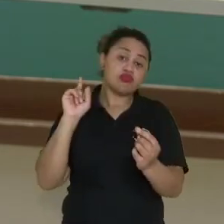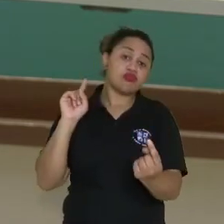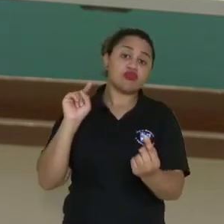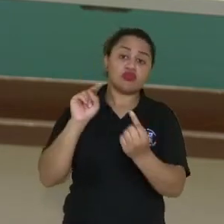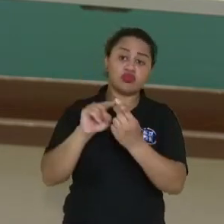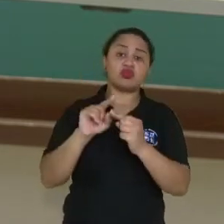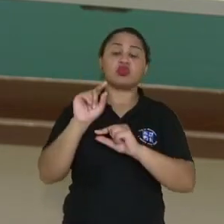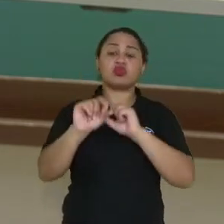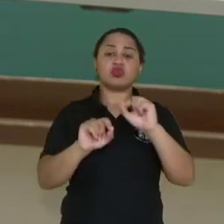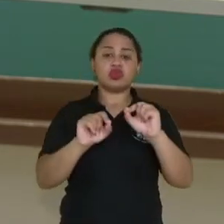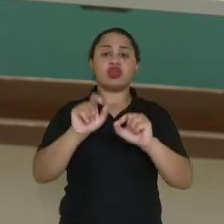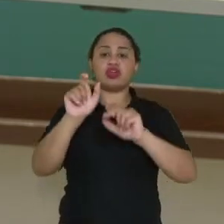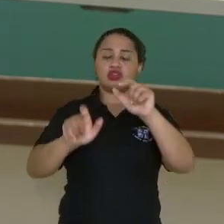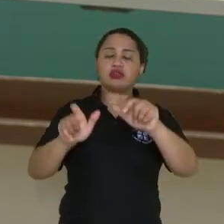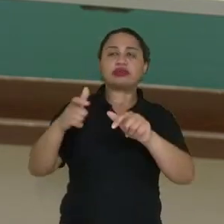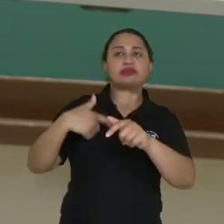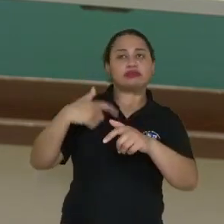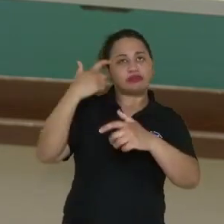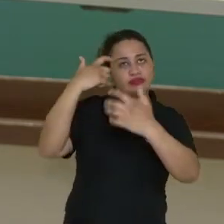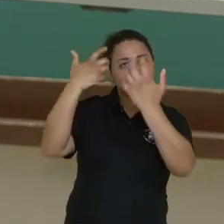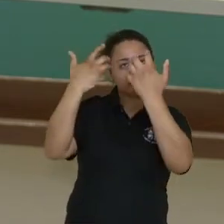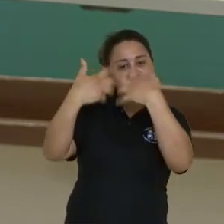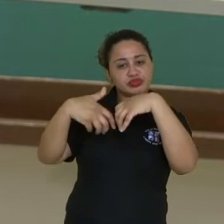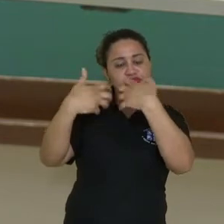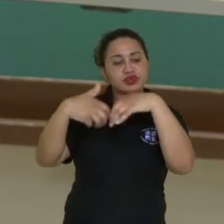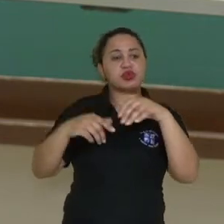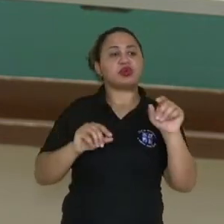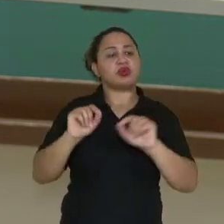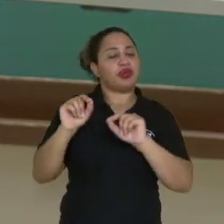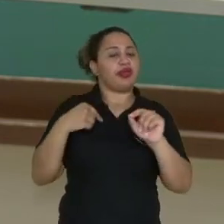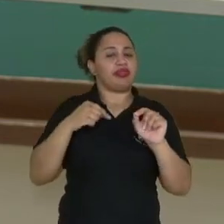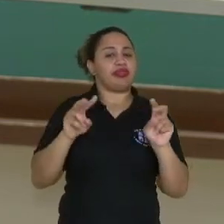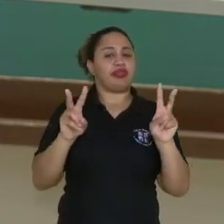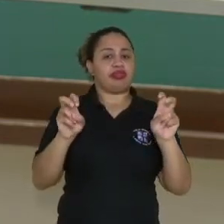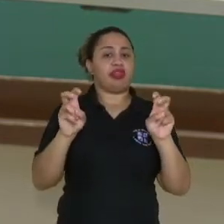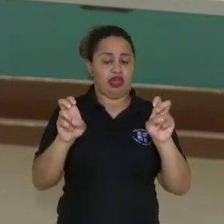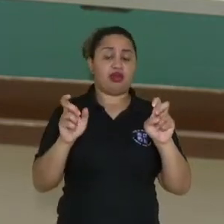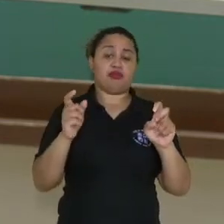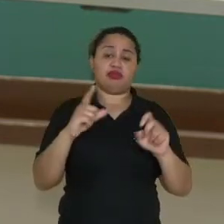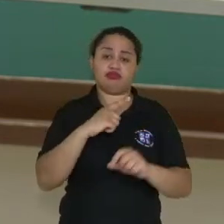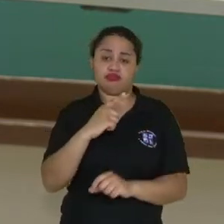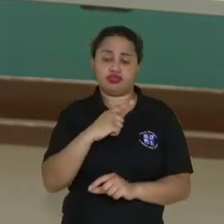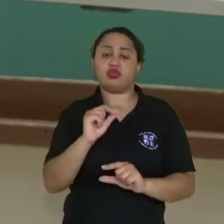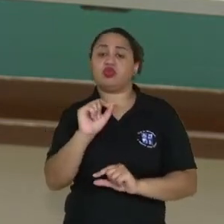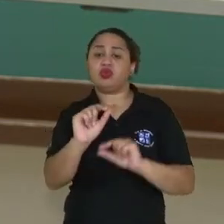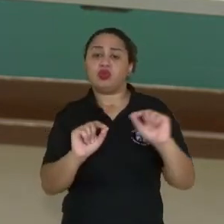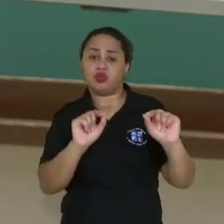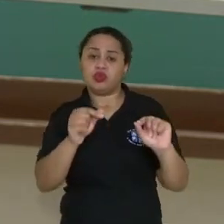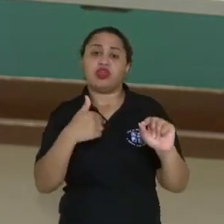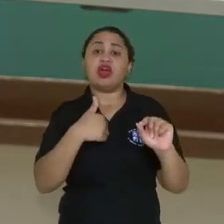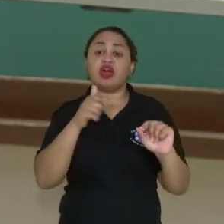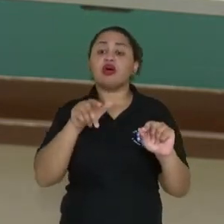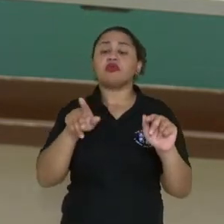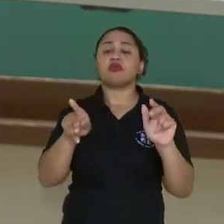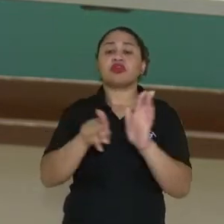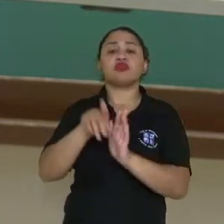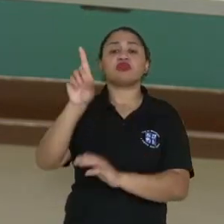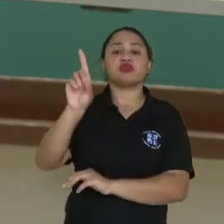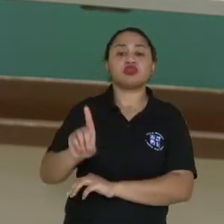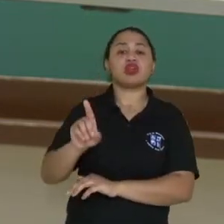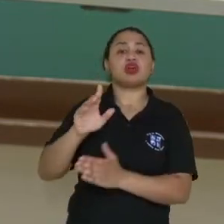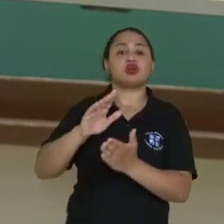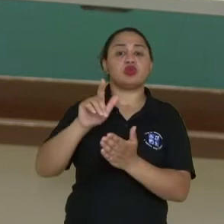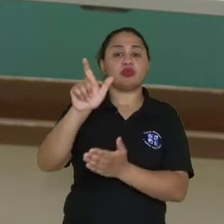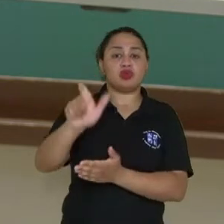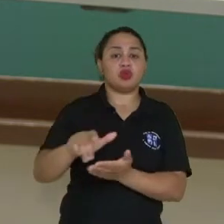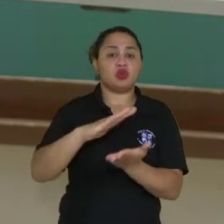que é fazer as pessoas refletirem um pouquinho aí sobre o assunto que ele propõe, né, sobre essa questão do direito do consumidor,